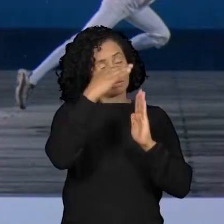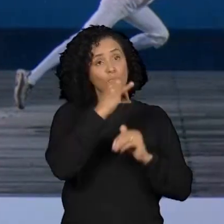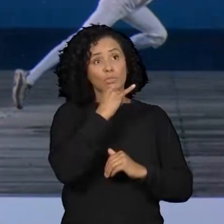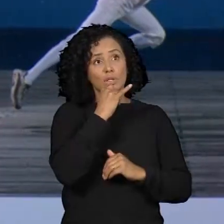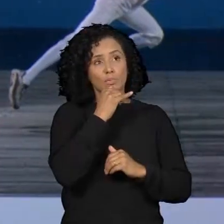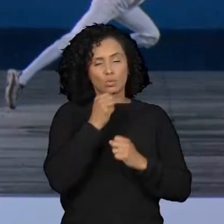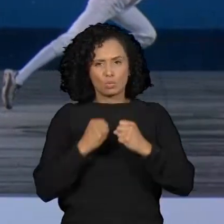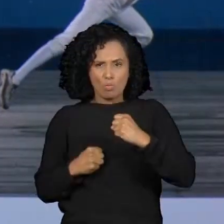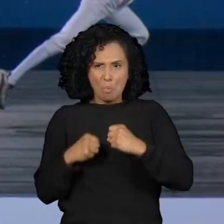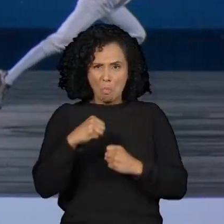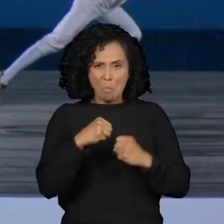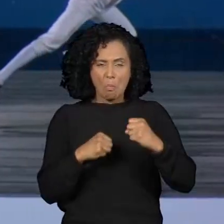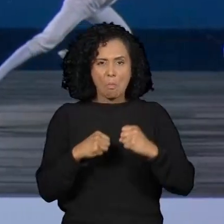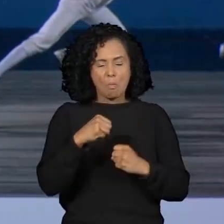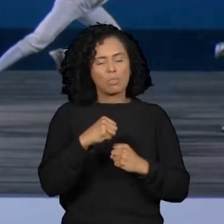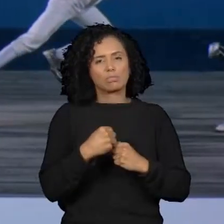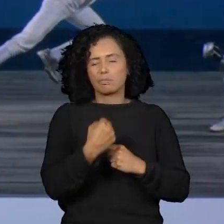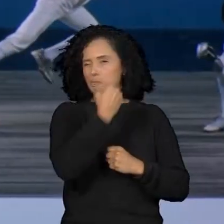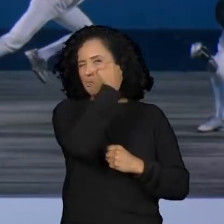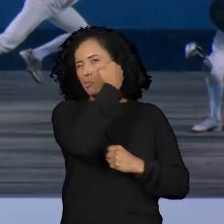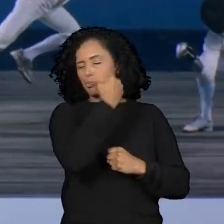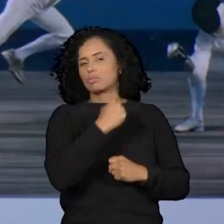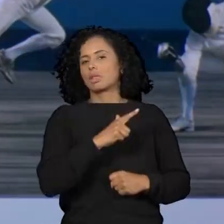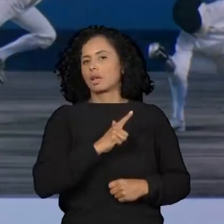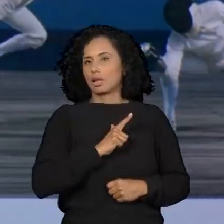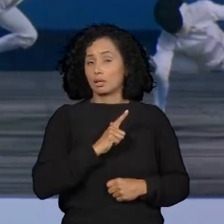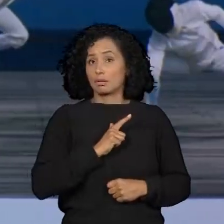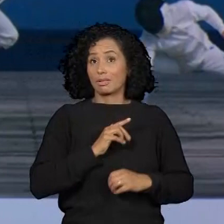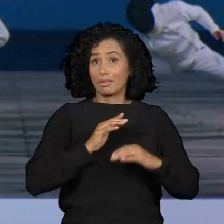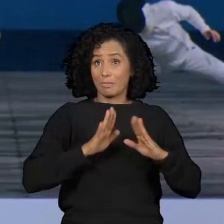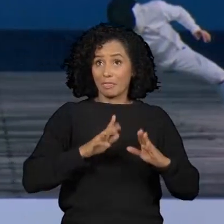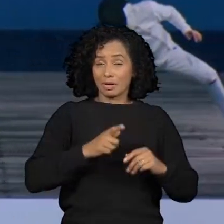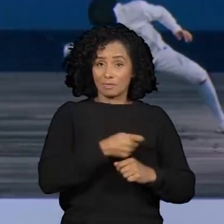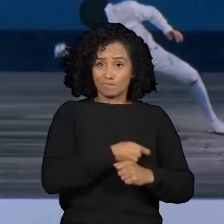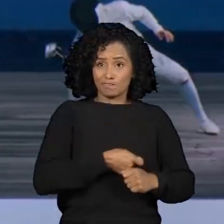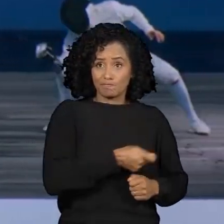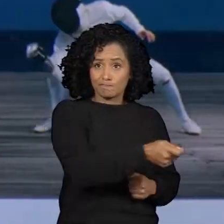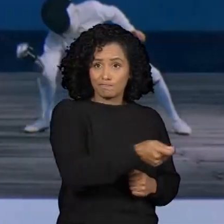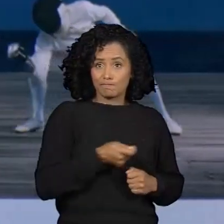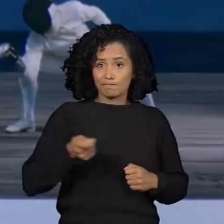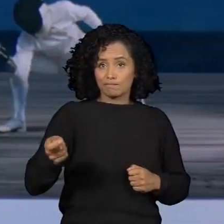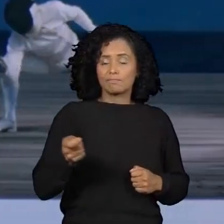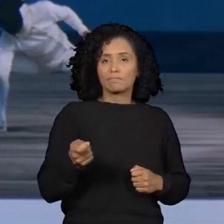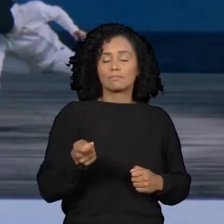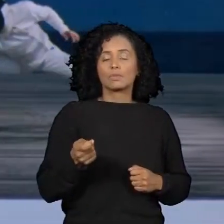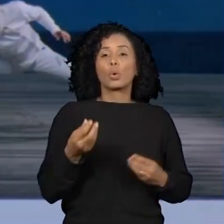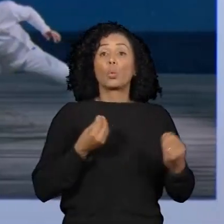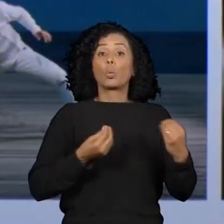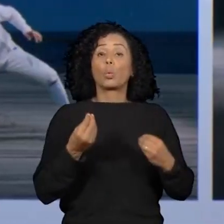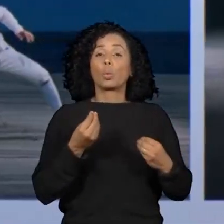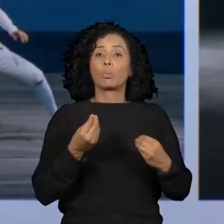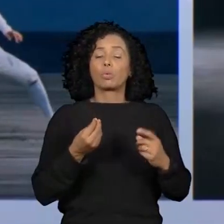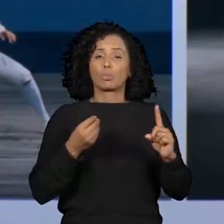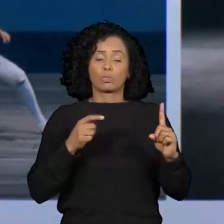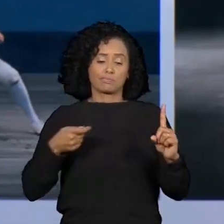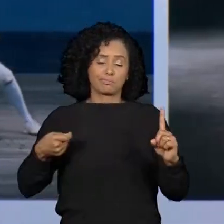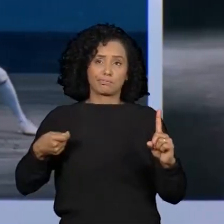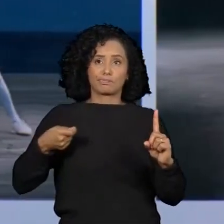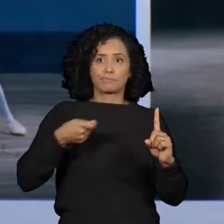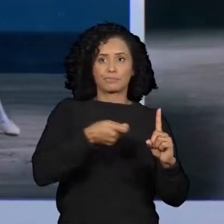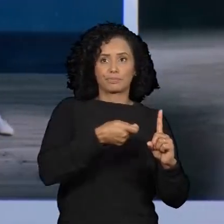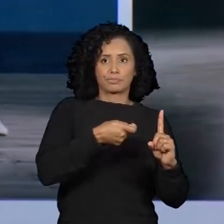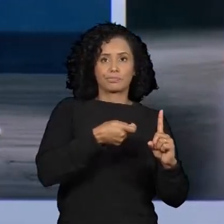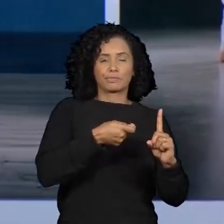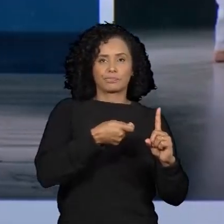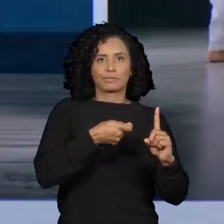soco. Sim. Né? Na esgrima, nós tocamos o adversário com, por exemplo, o